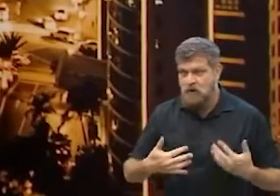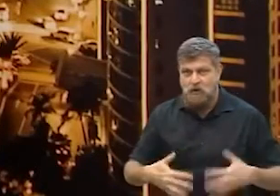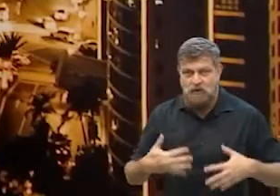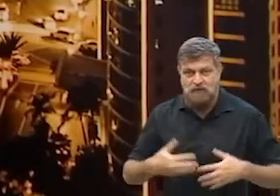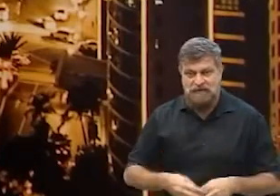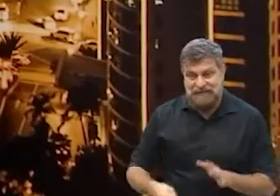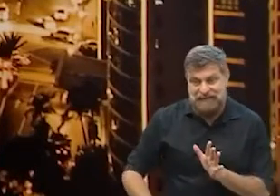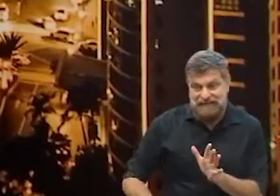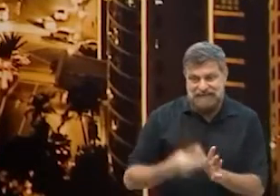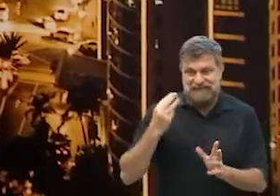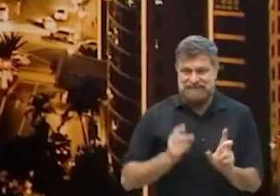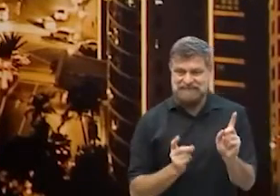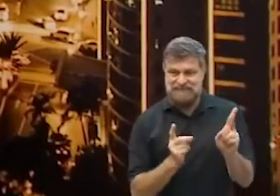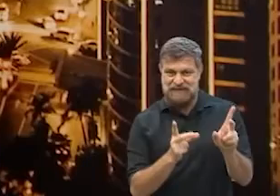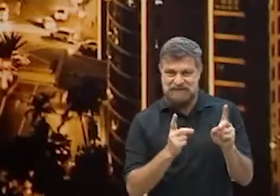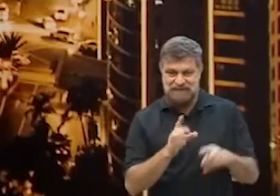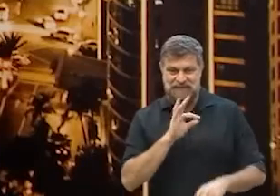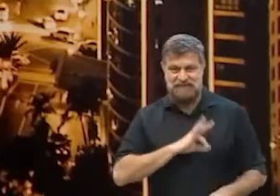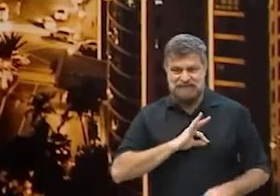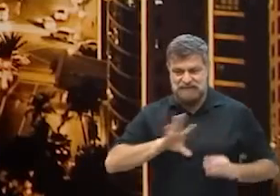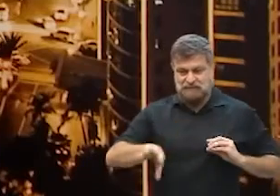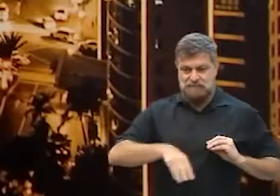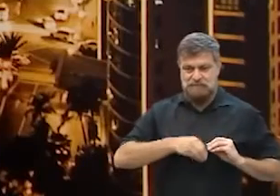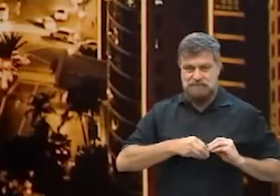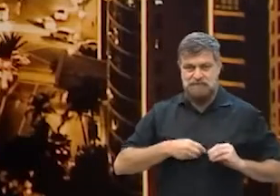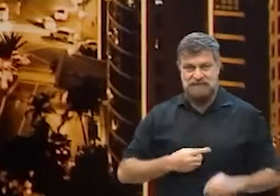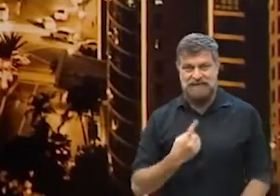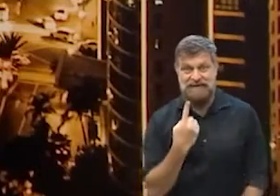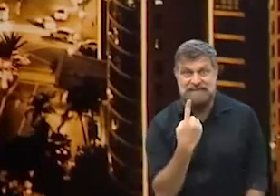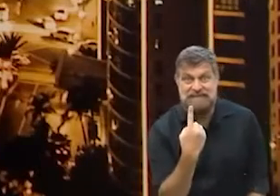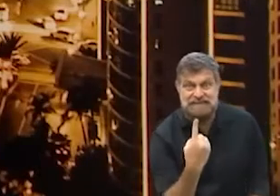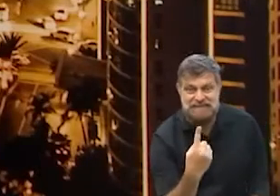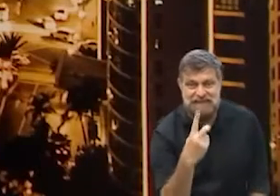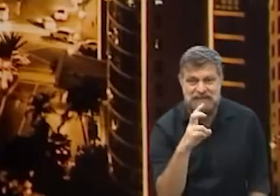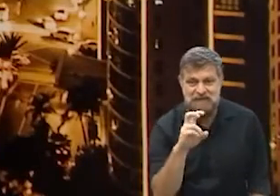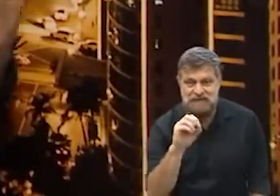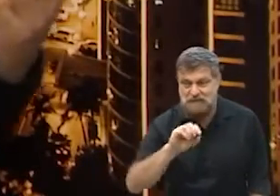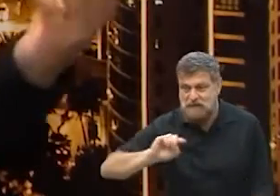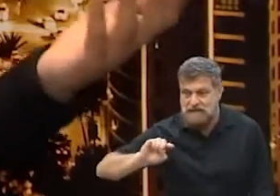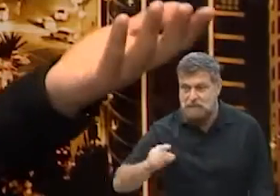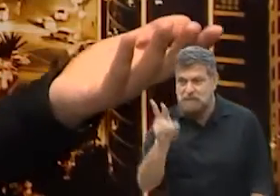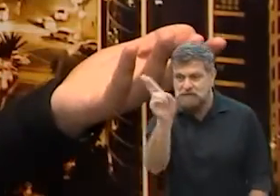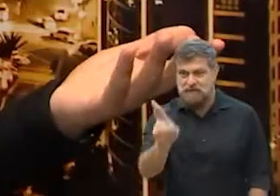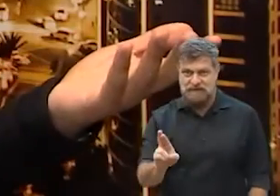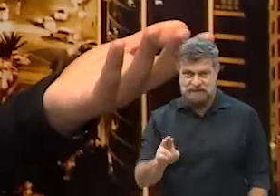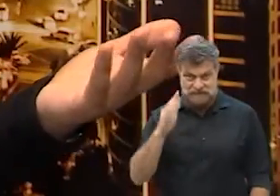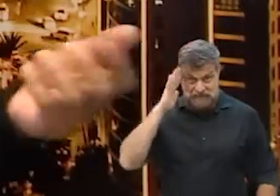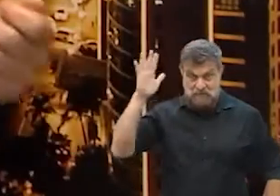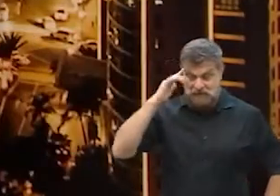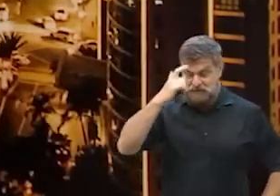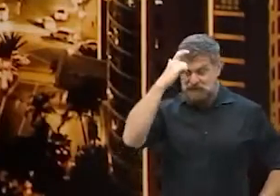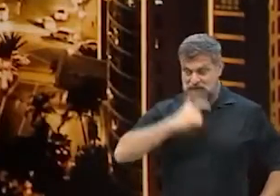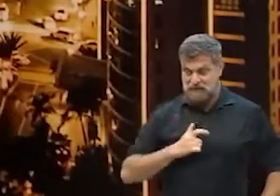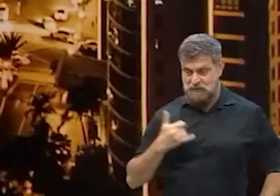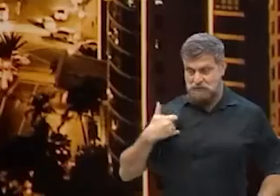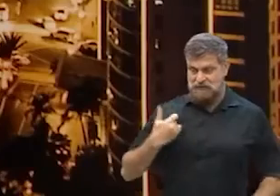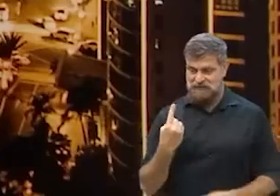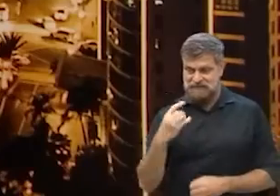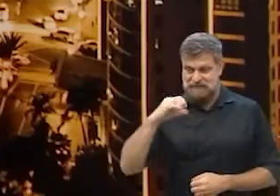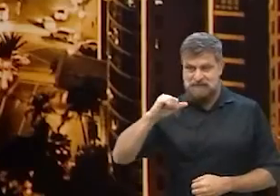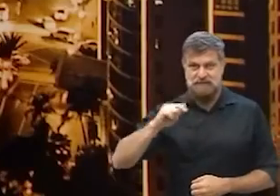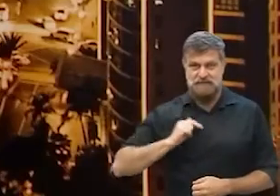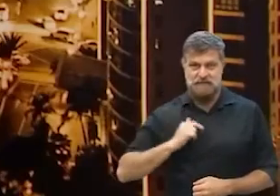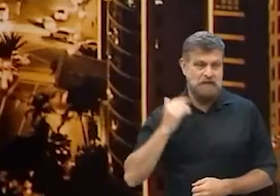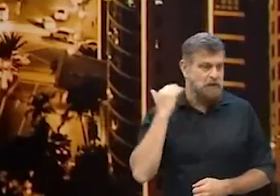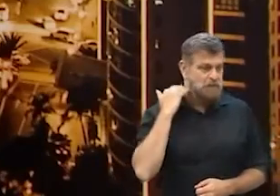na terceira comissão, foi uma comissão de R$ 150.000. Imagine um jovem com 19 anos com uma comissão